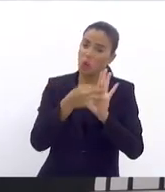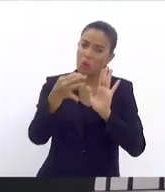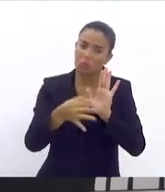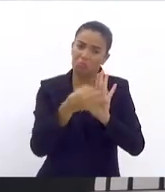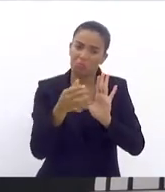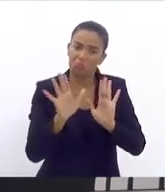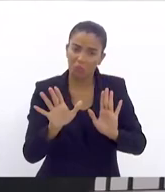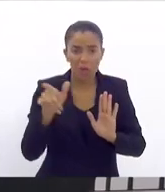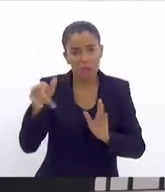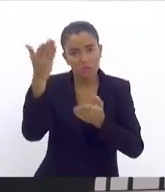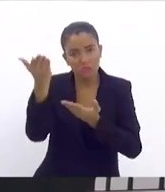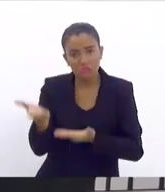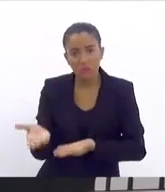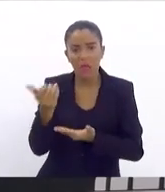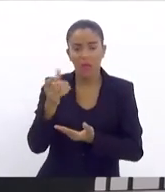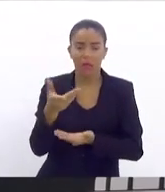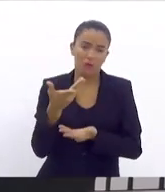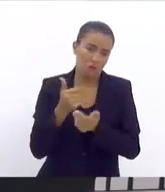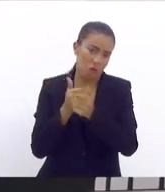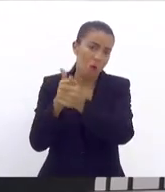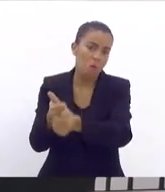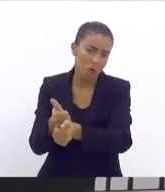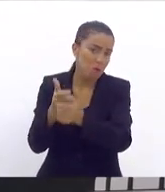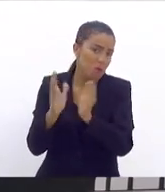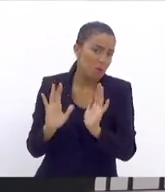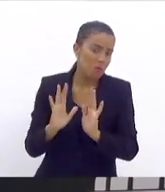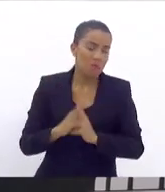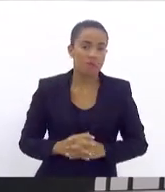Excelência, que Vossa Excelência decidiu, eu vou acompanhar, mas...